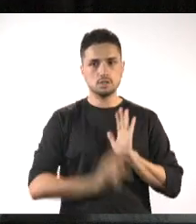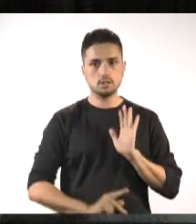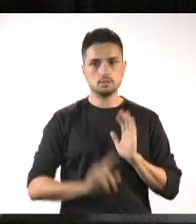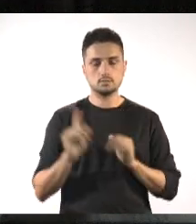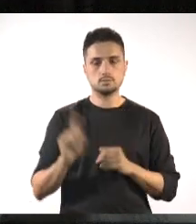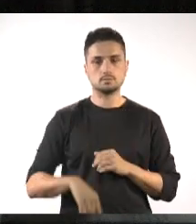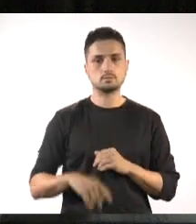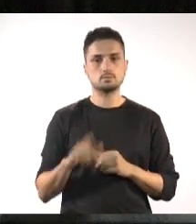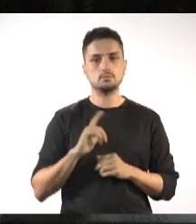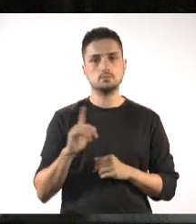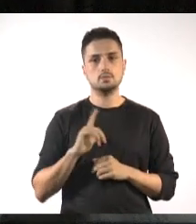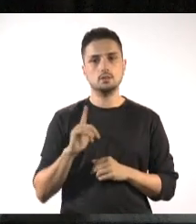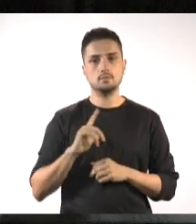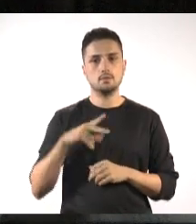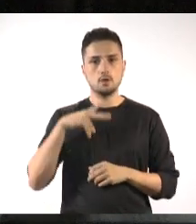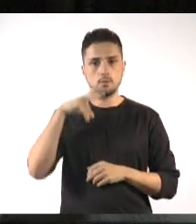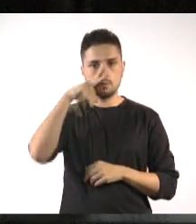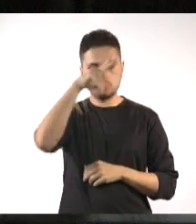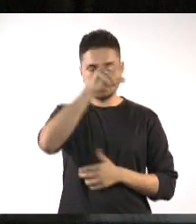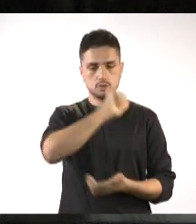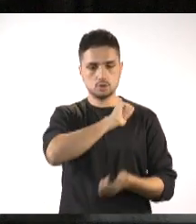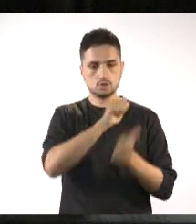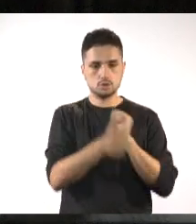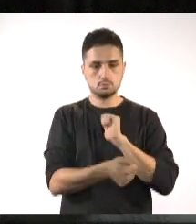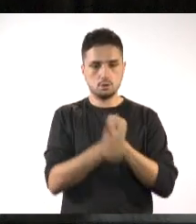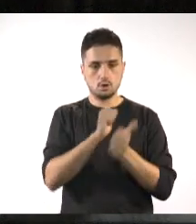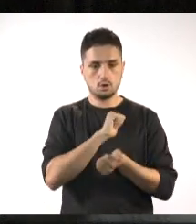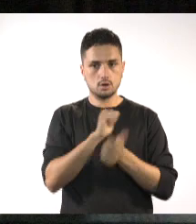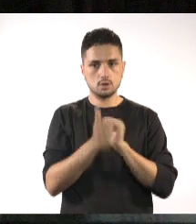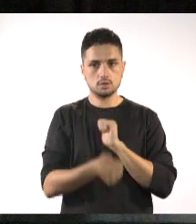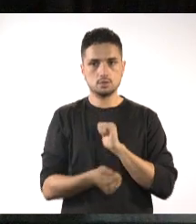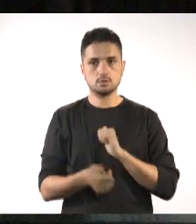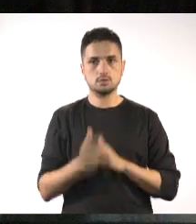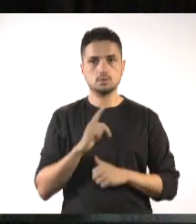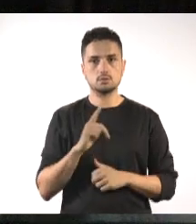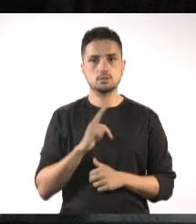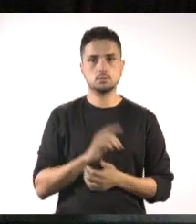temos força no esporte,